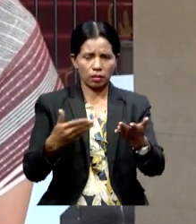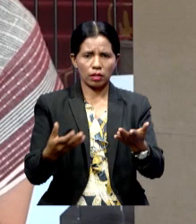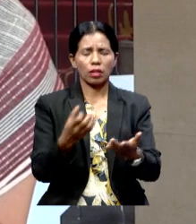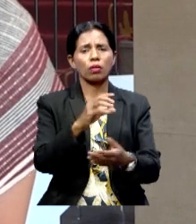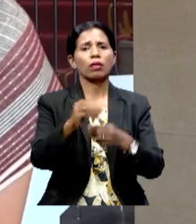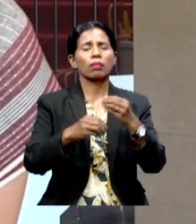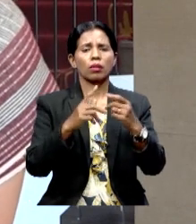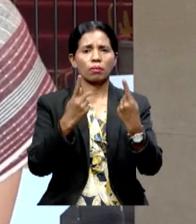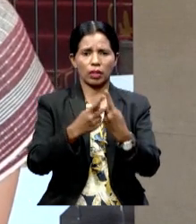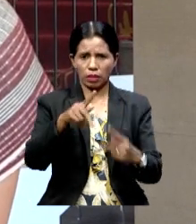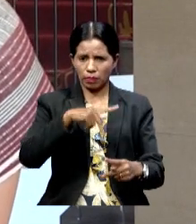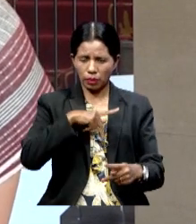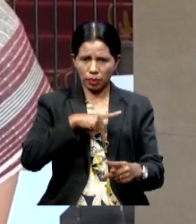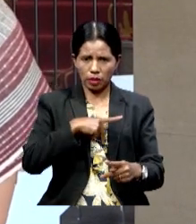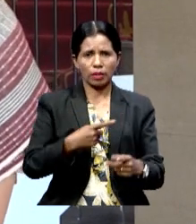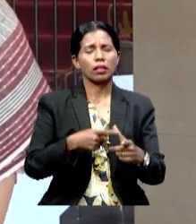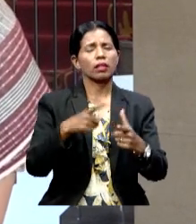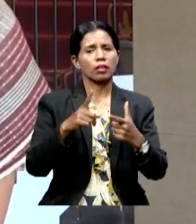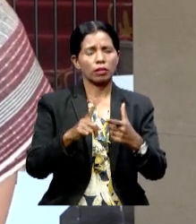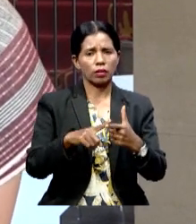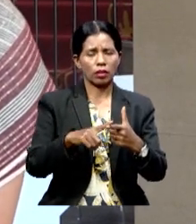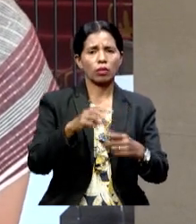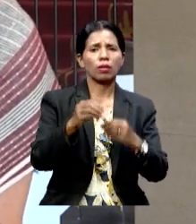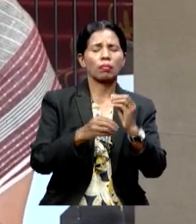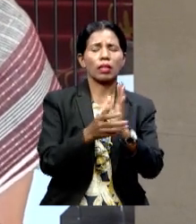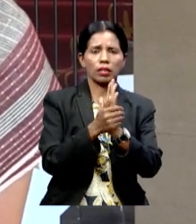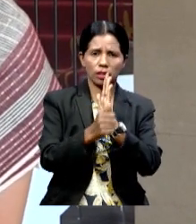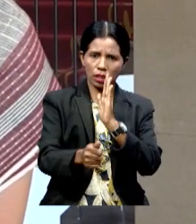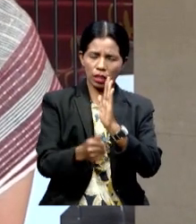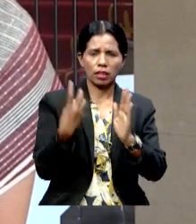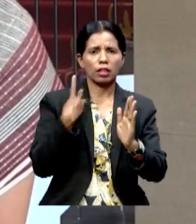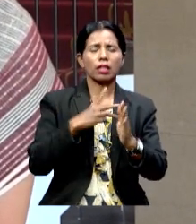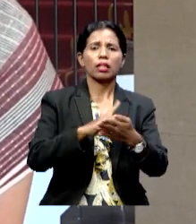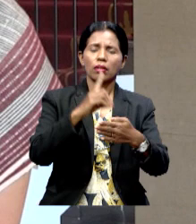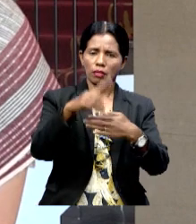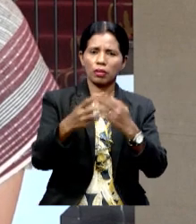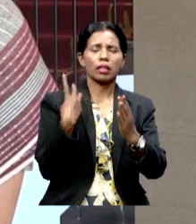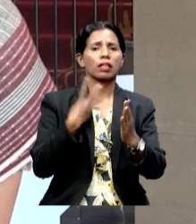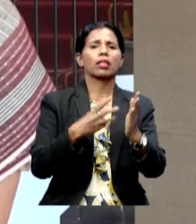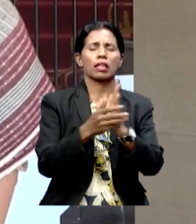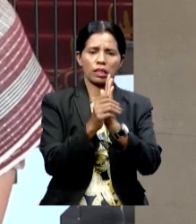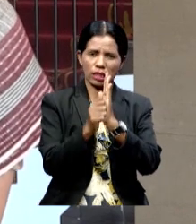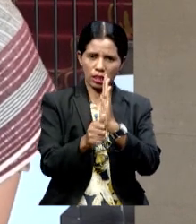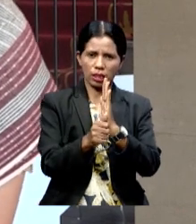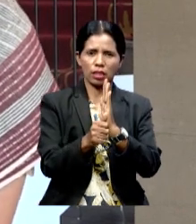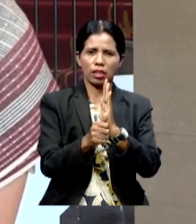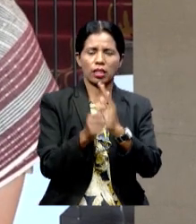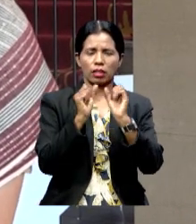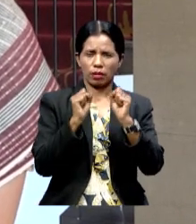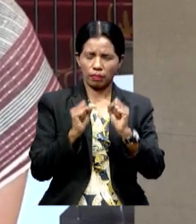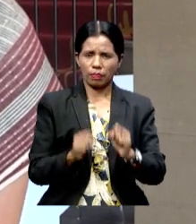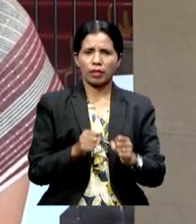ni. Pues segundo liu-liu kona ba skill itene kapasidade desenvolve kapasidade atune ruane bele match para